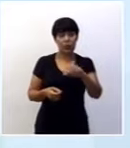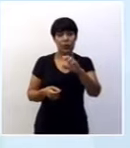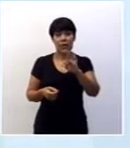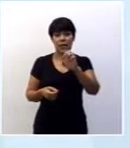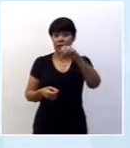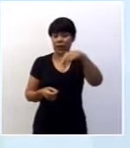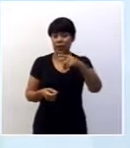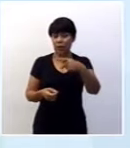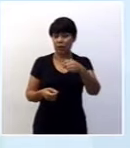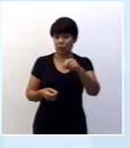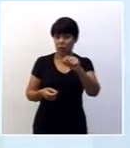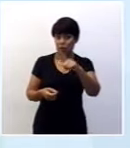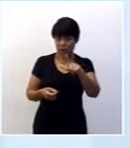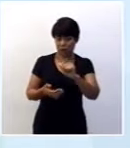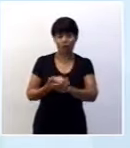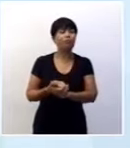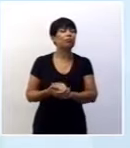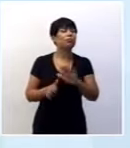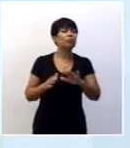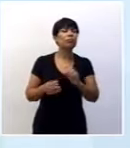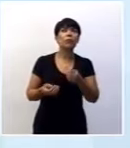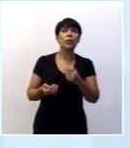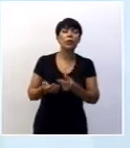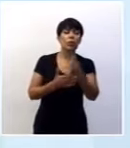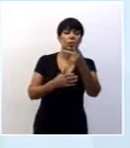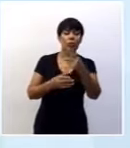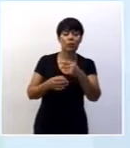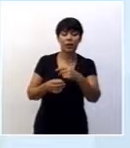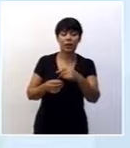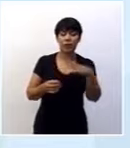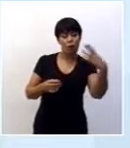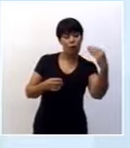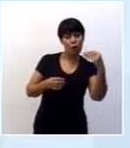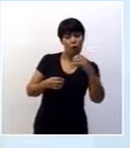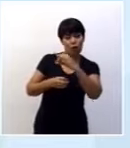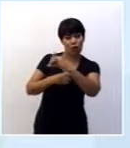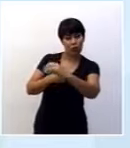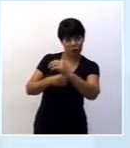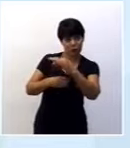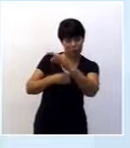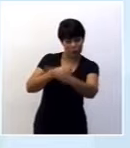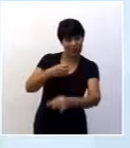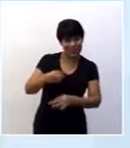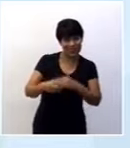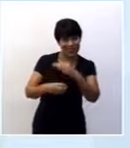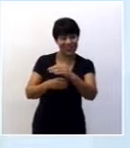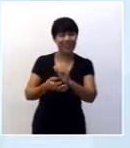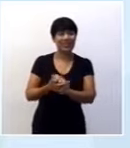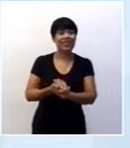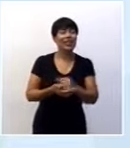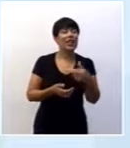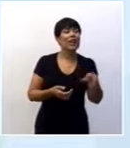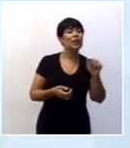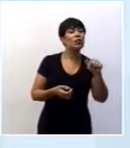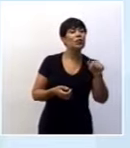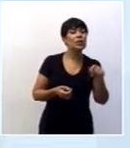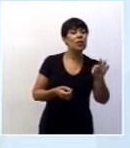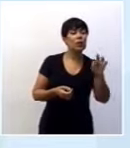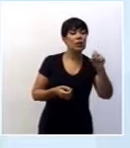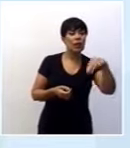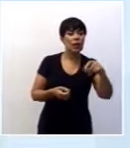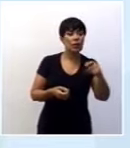estou comprando uma imagem de satélite, se eu estou fazendo um trabalho científico com uma imagem de satélite, essa resolução temporal fala